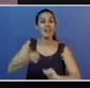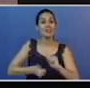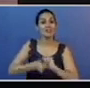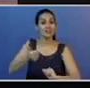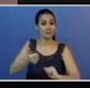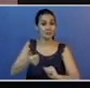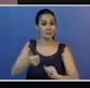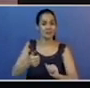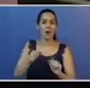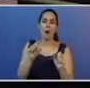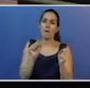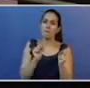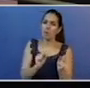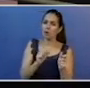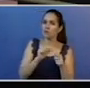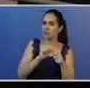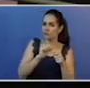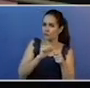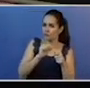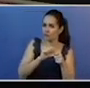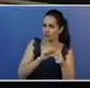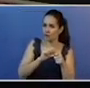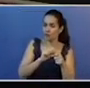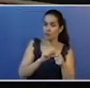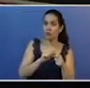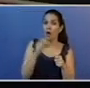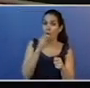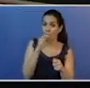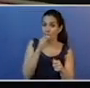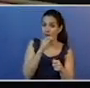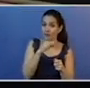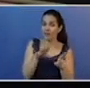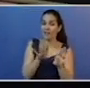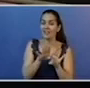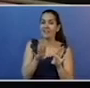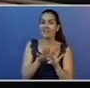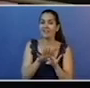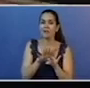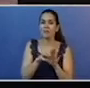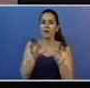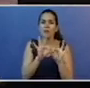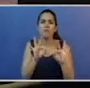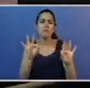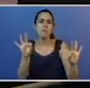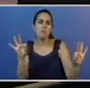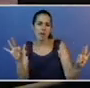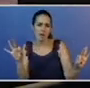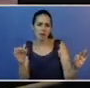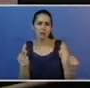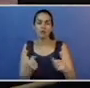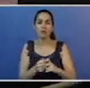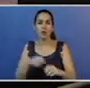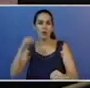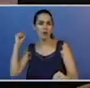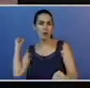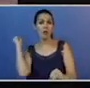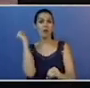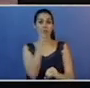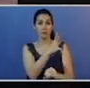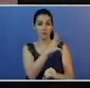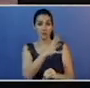também tanto na parte de tempo, como aqui é o caso da corrida, como também na parte de metragem, como são os casos dos arremessos e